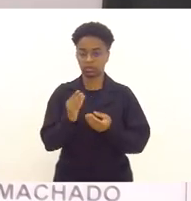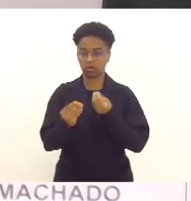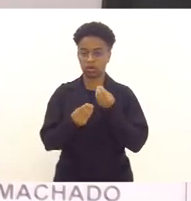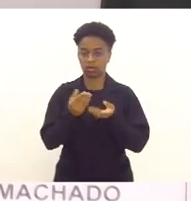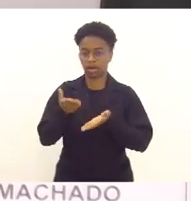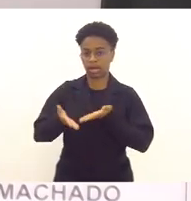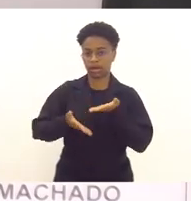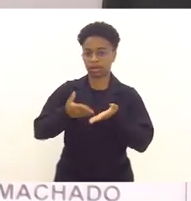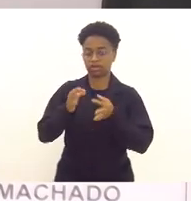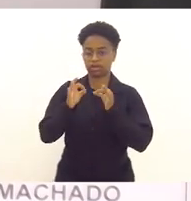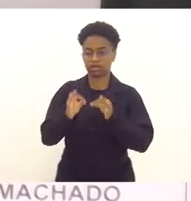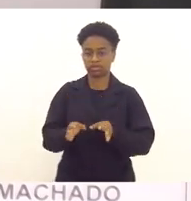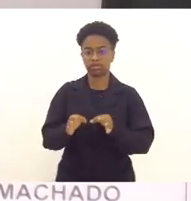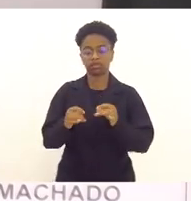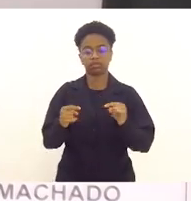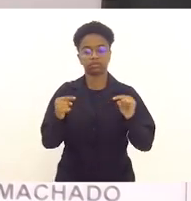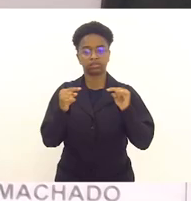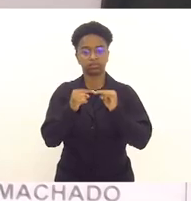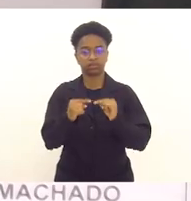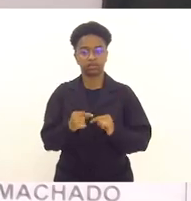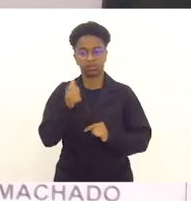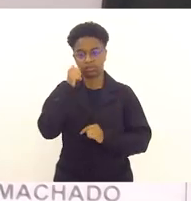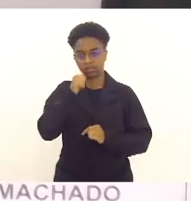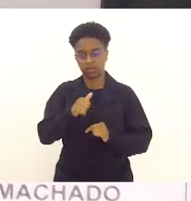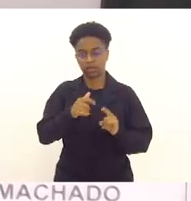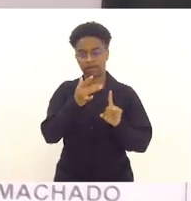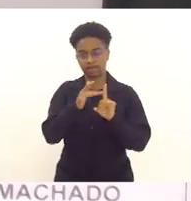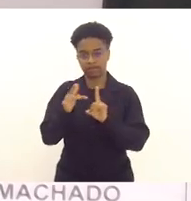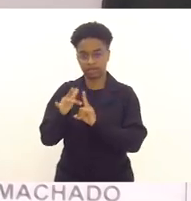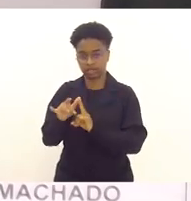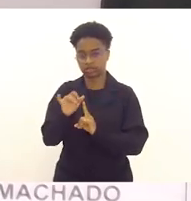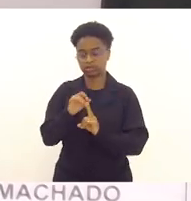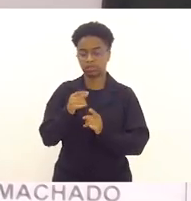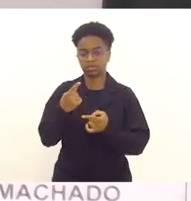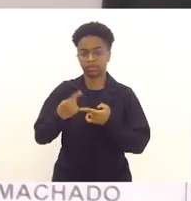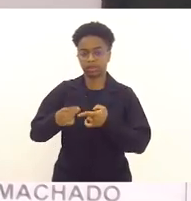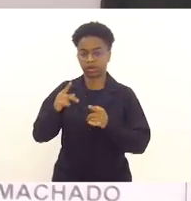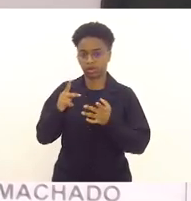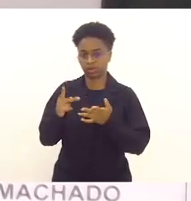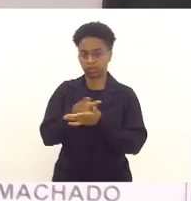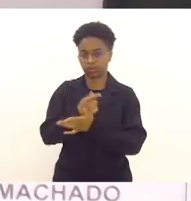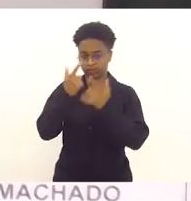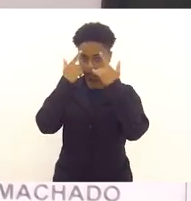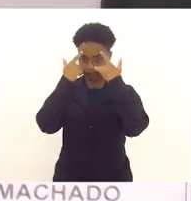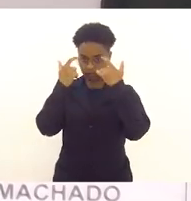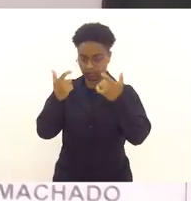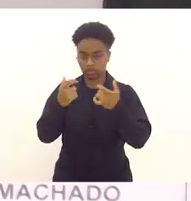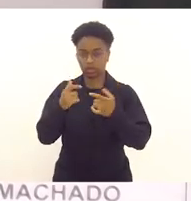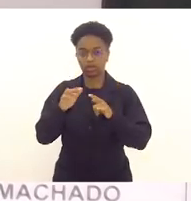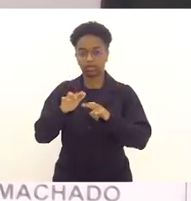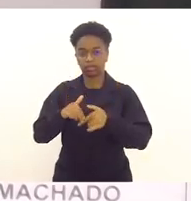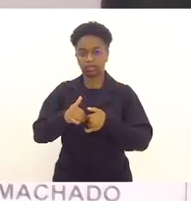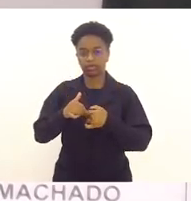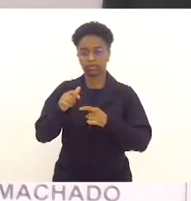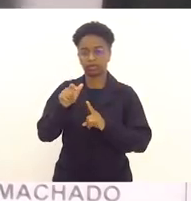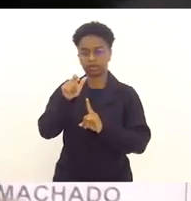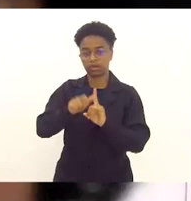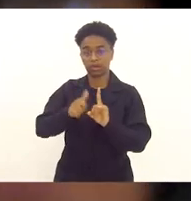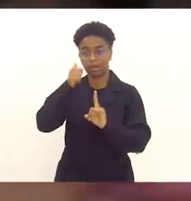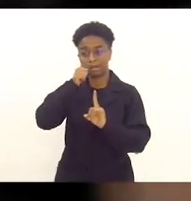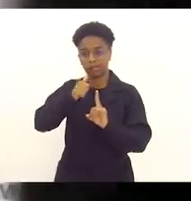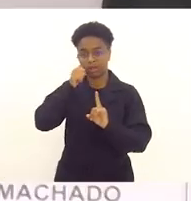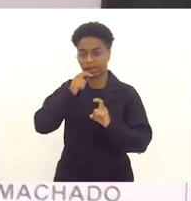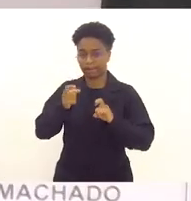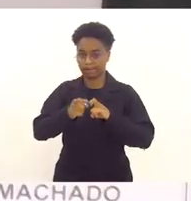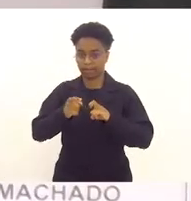Digno É adequado às Mulheres vítimas em situação de violência por a gente médica feminina nas delegacias da